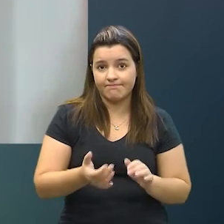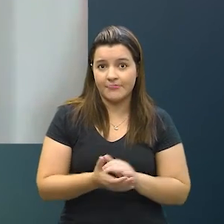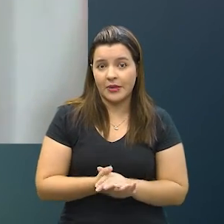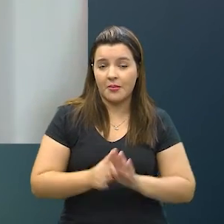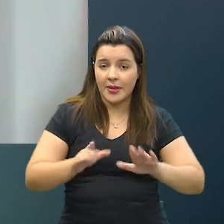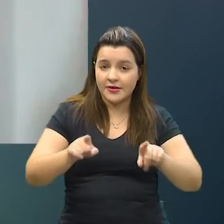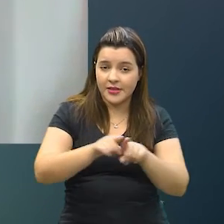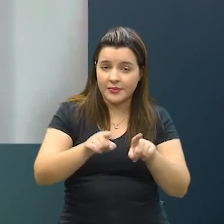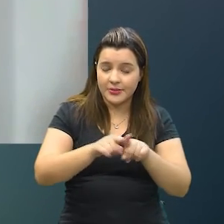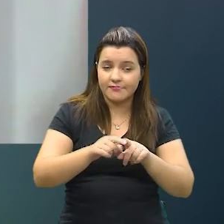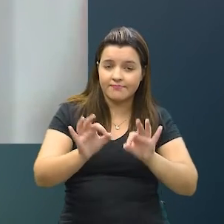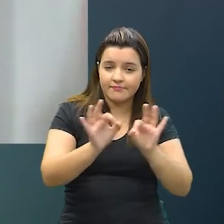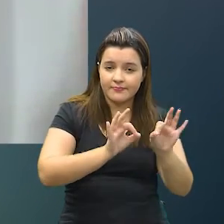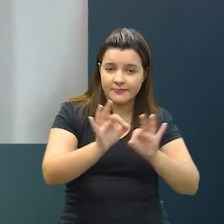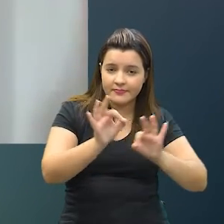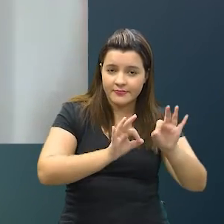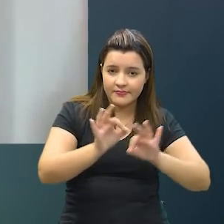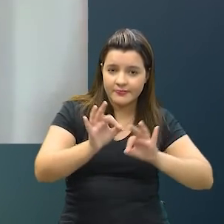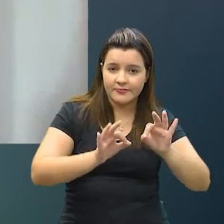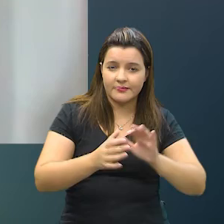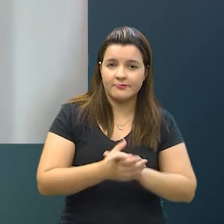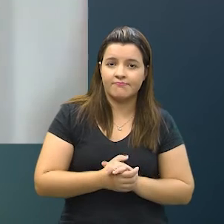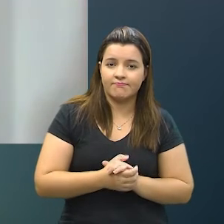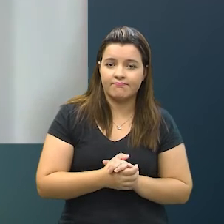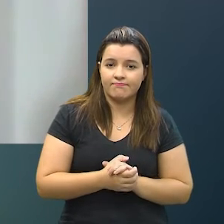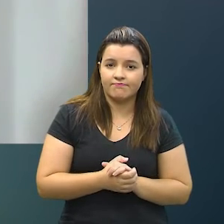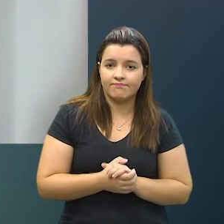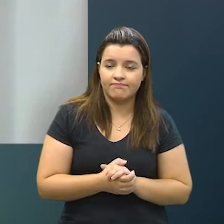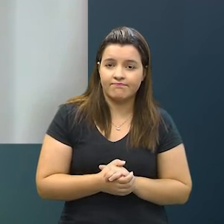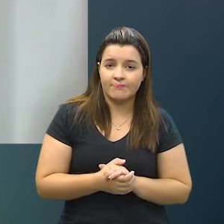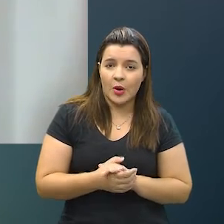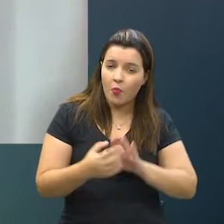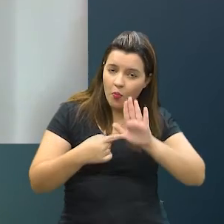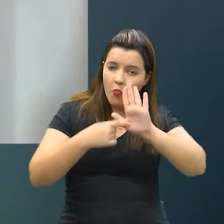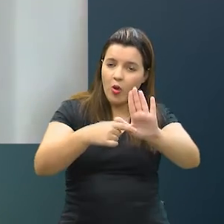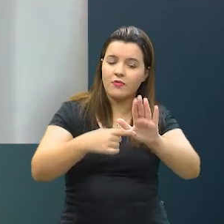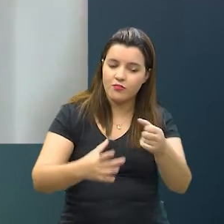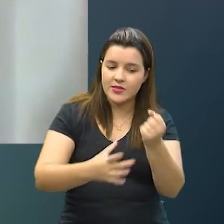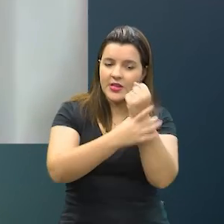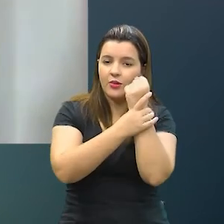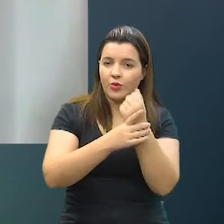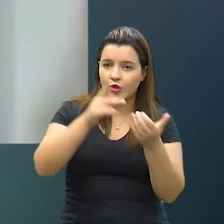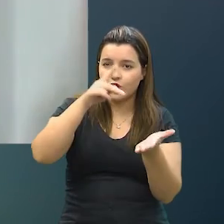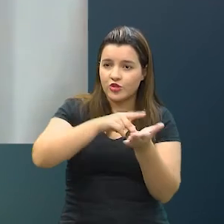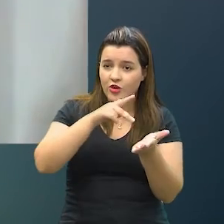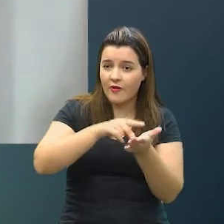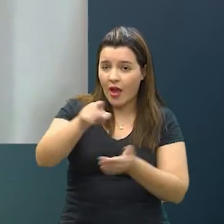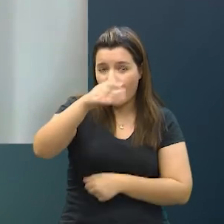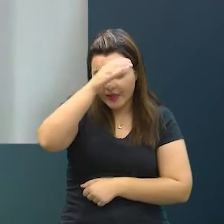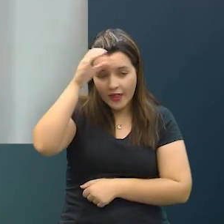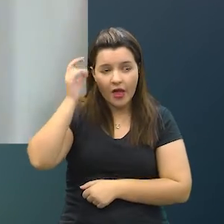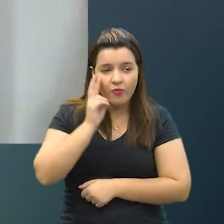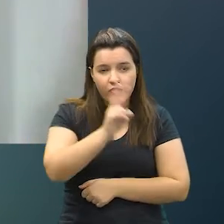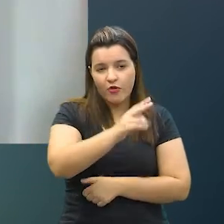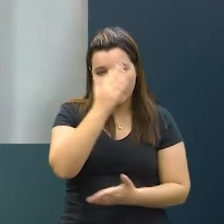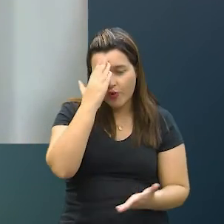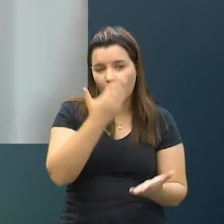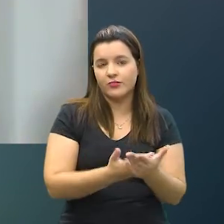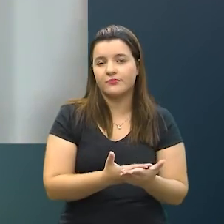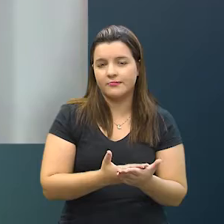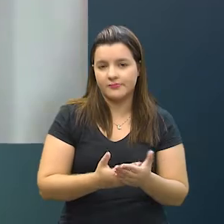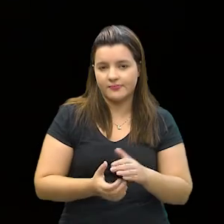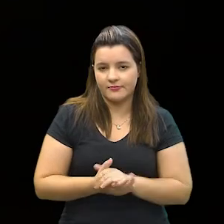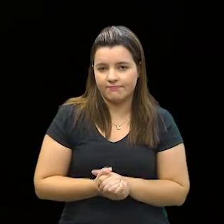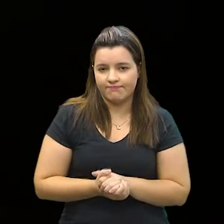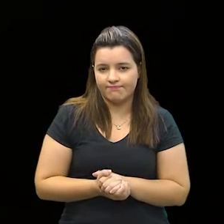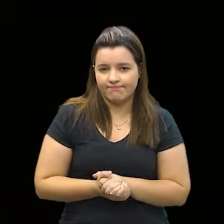se preparar no sentido de trazer a segurança para o consumidor, que eu acho que esse é o principal fator, né? Então,